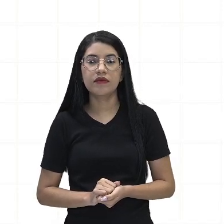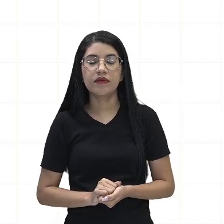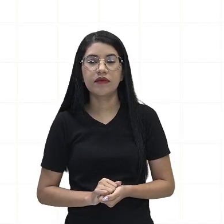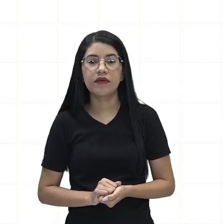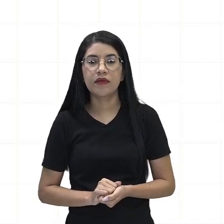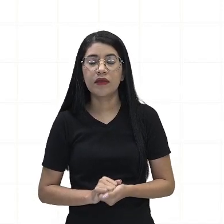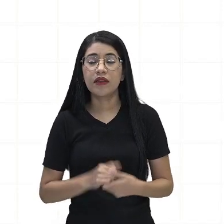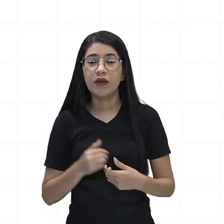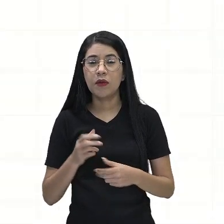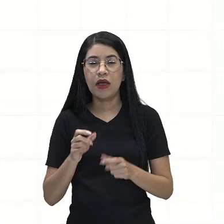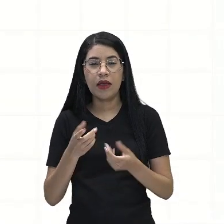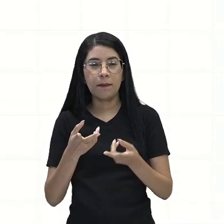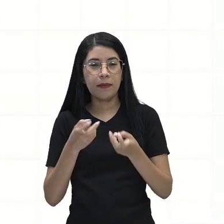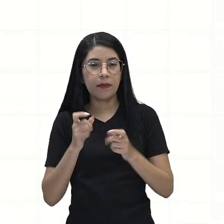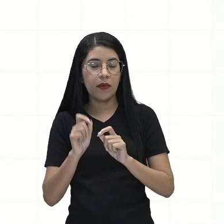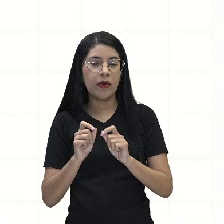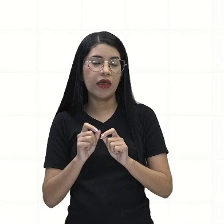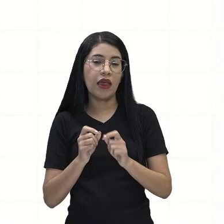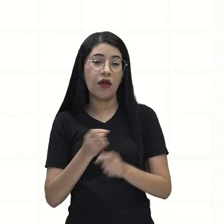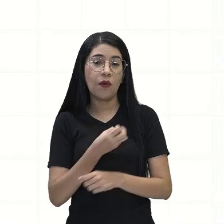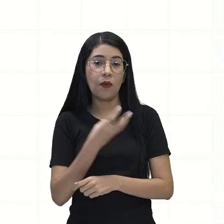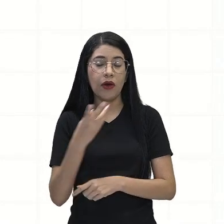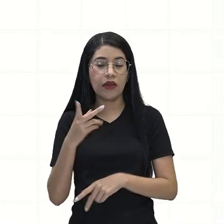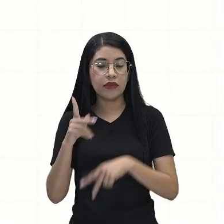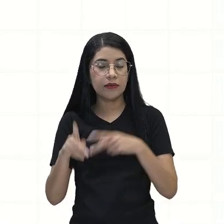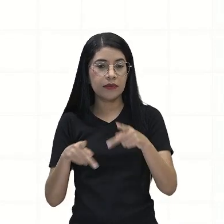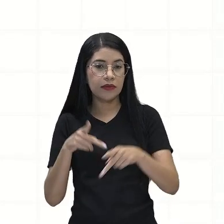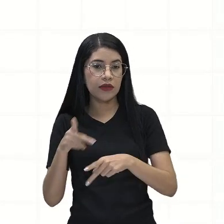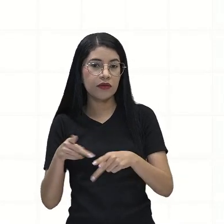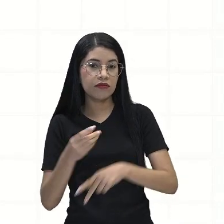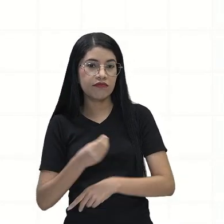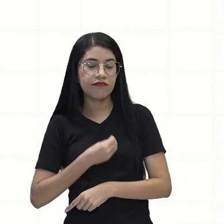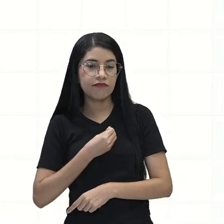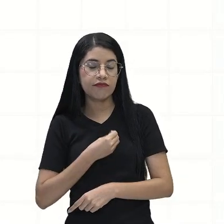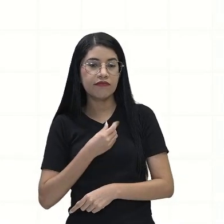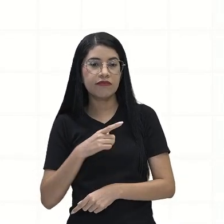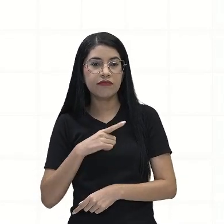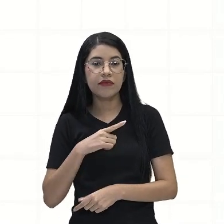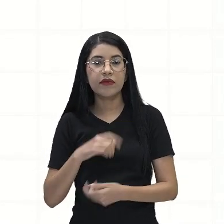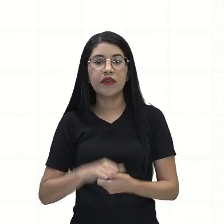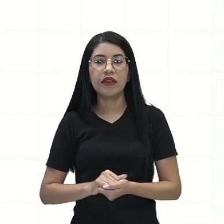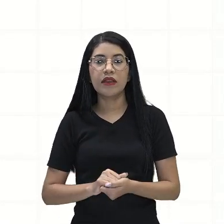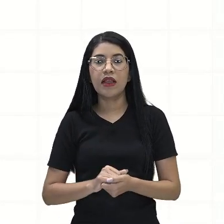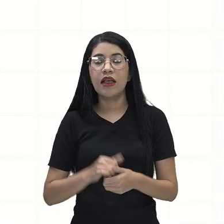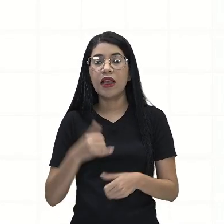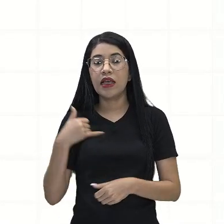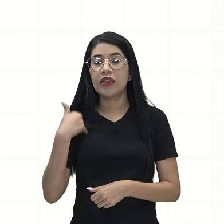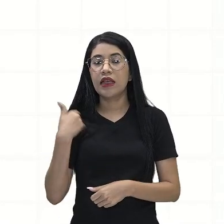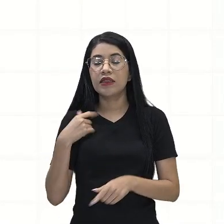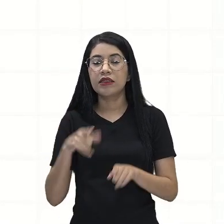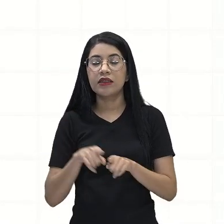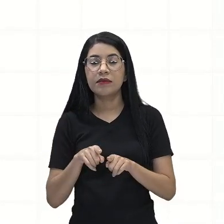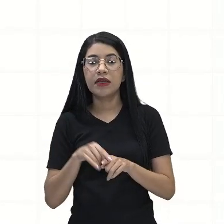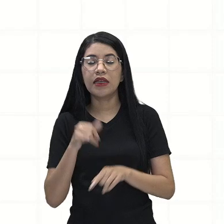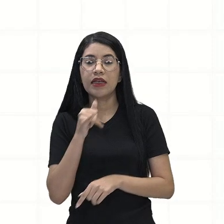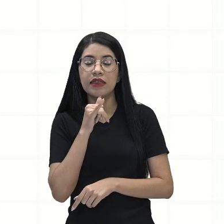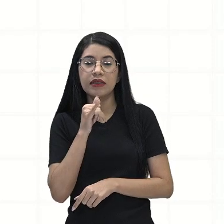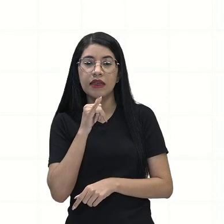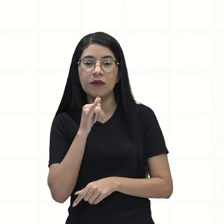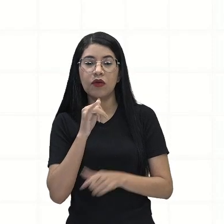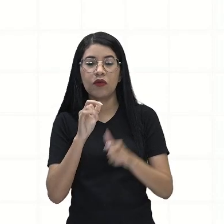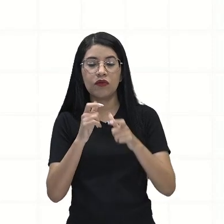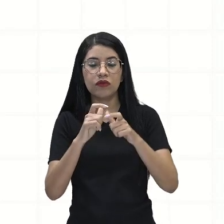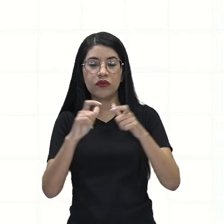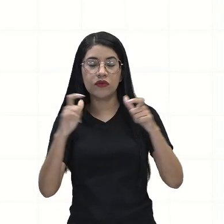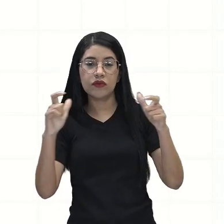evidenciada pela redução aí da proporção de pessoas, né, nos outros grupos etários, né? A gente tem ali um grupo que ele vai diminuindo e o outro grupo